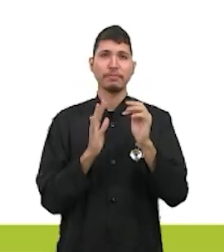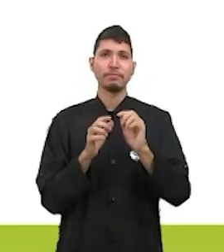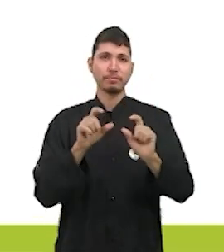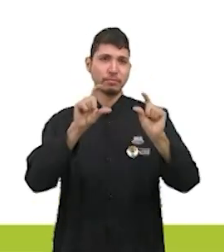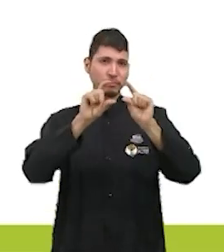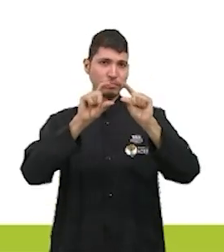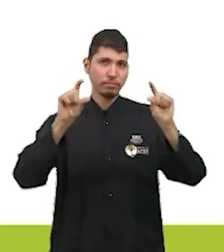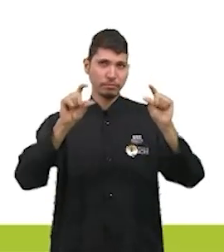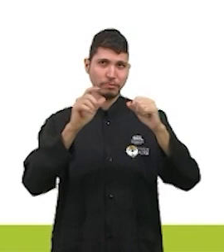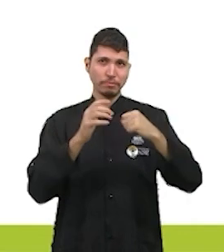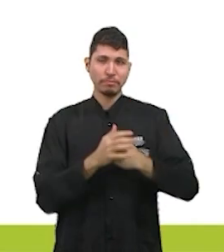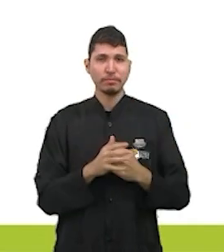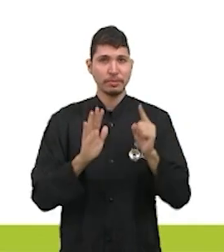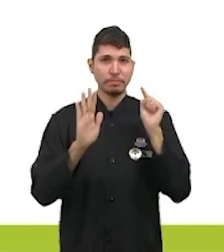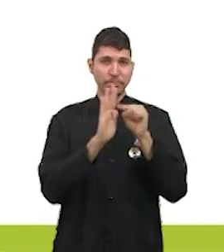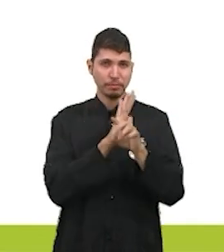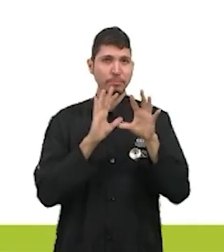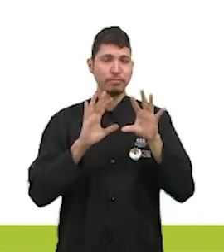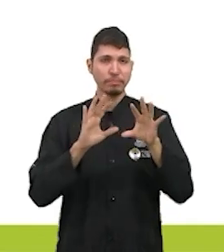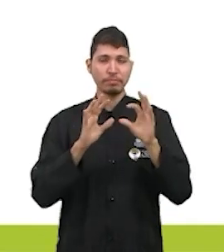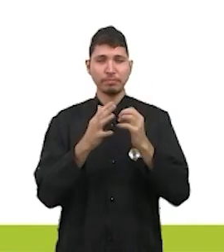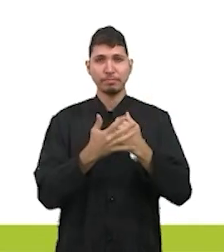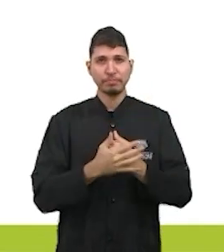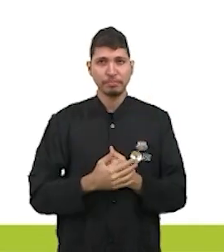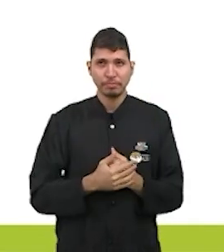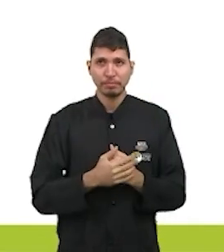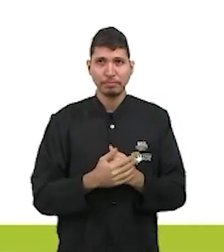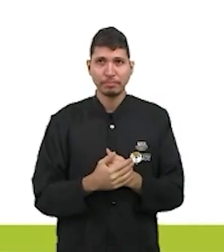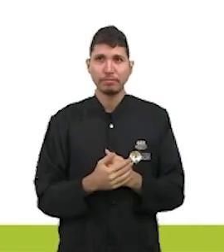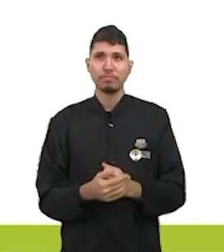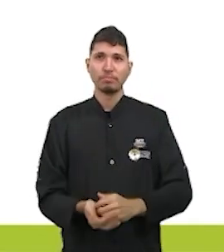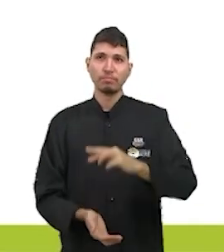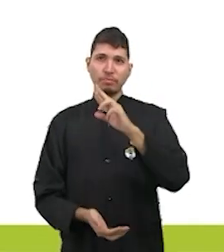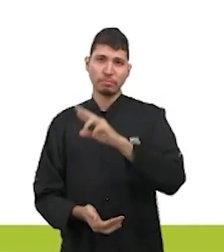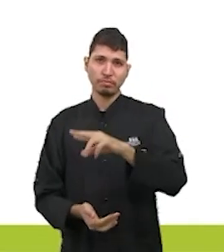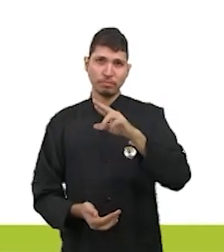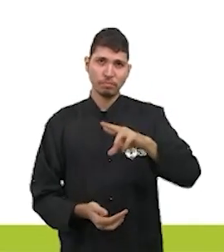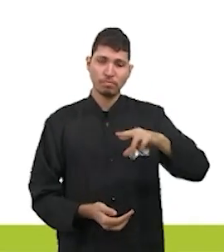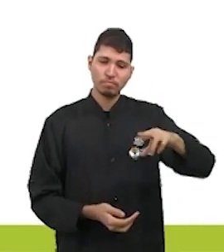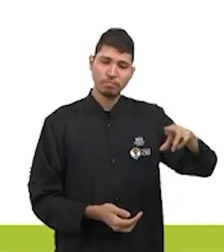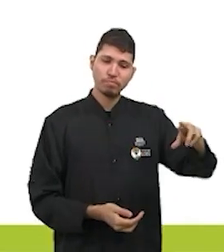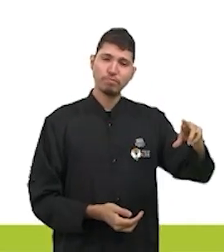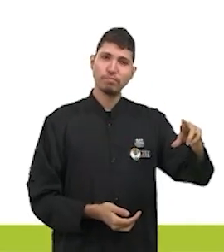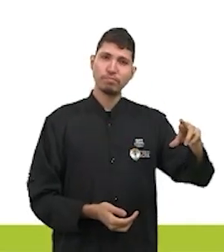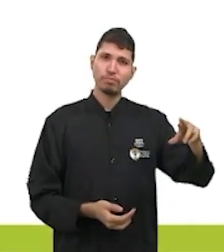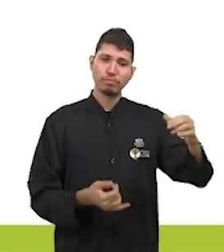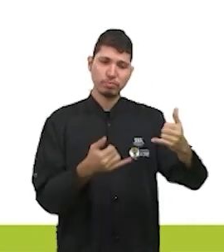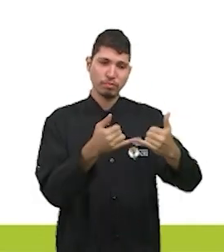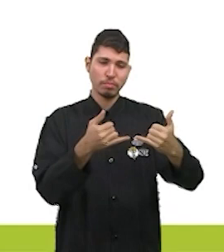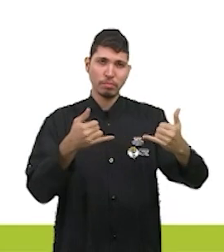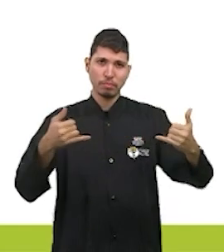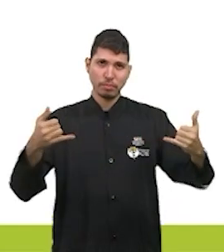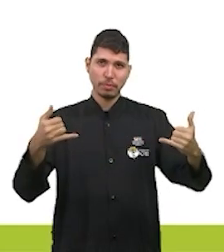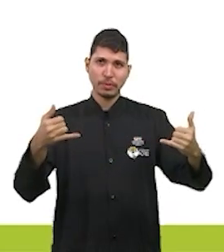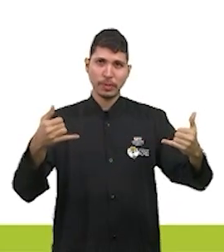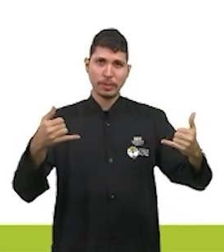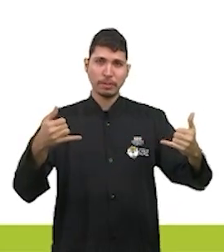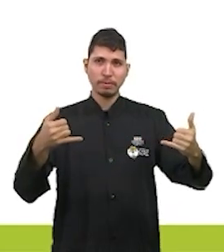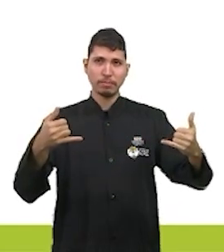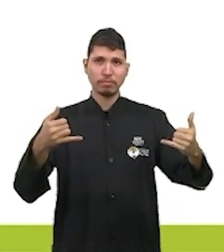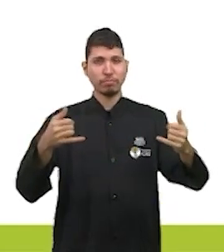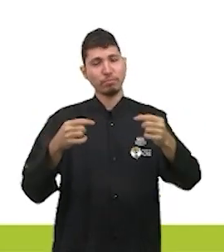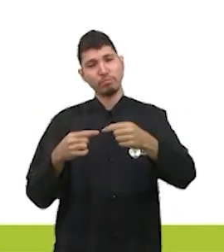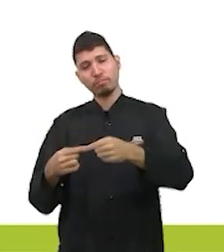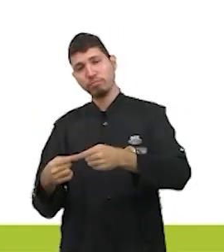ó, né, o comando da questão. As resistências elétricas dos fios em ordem